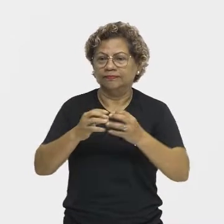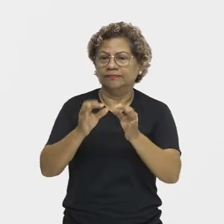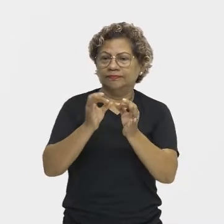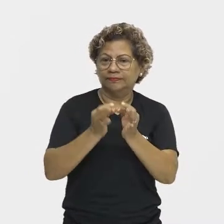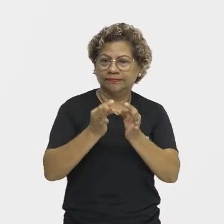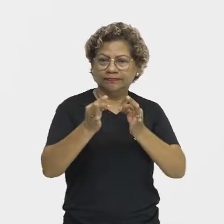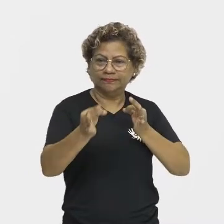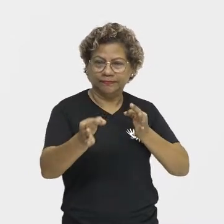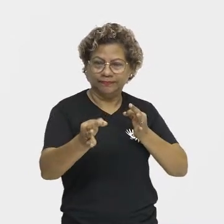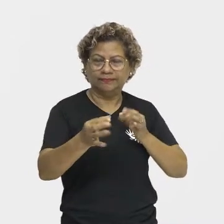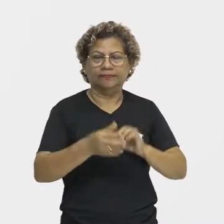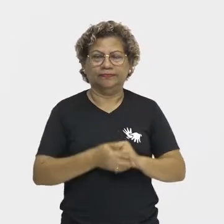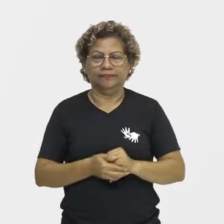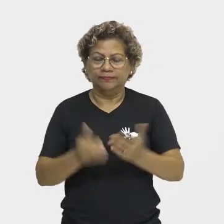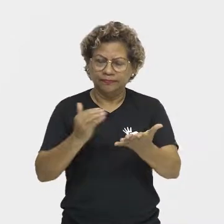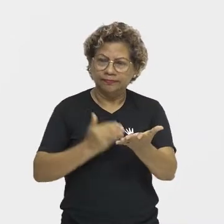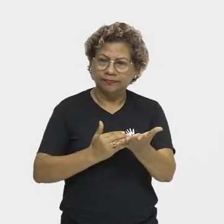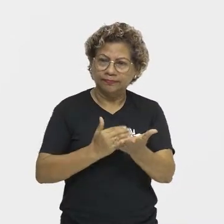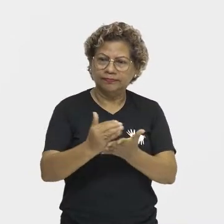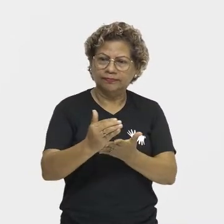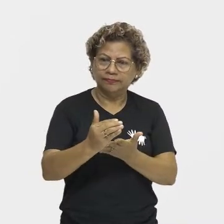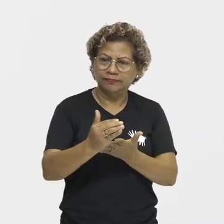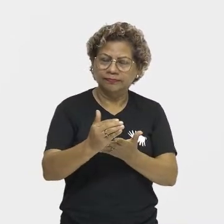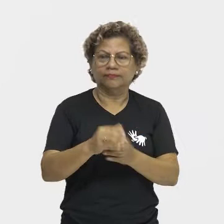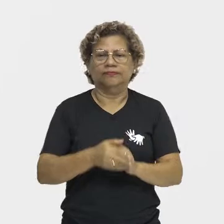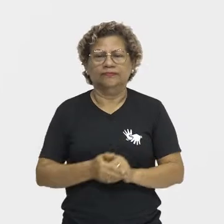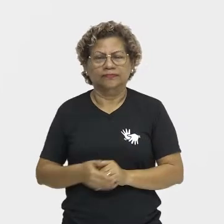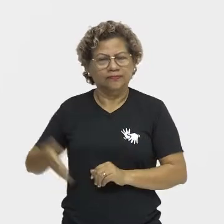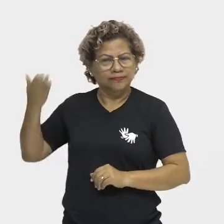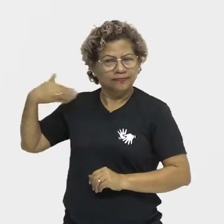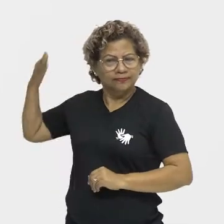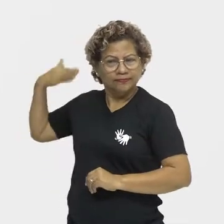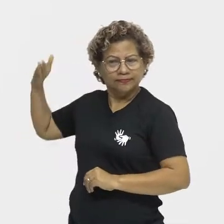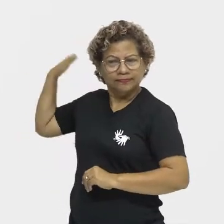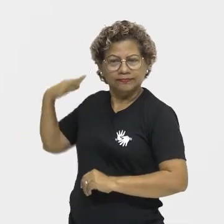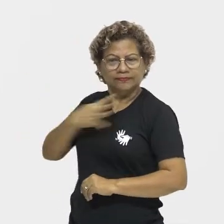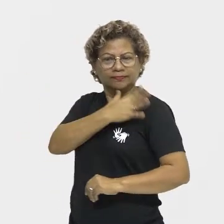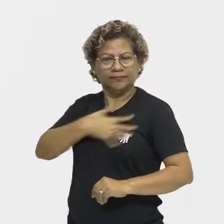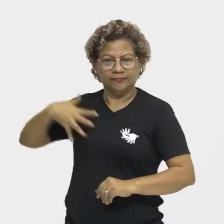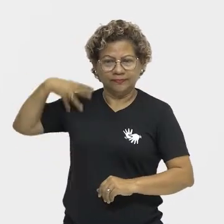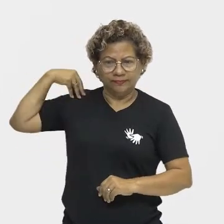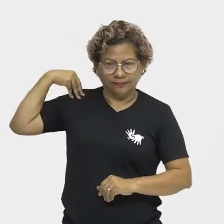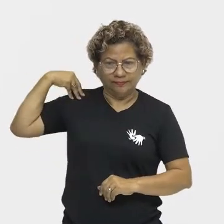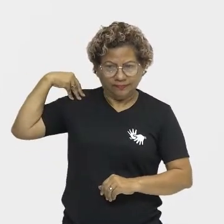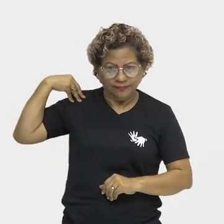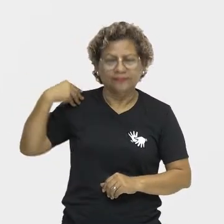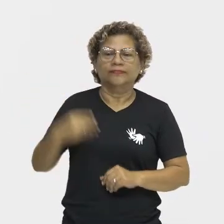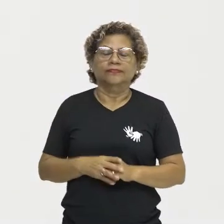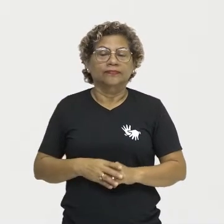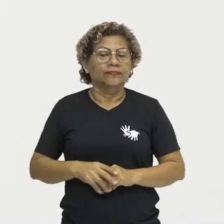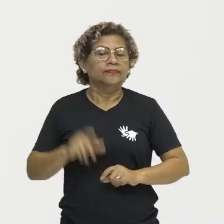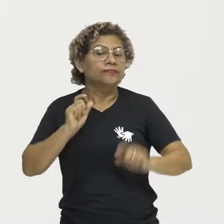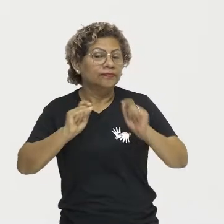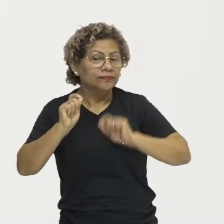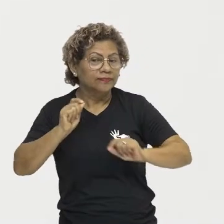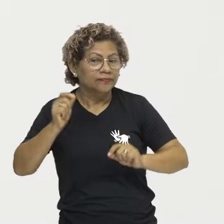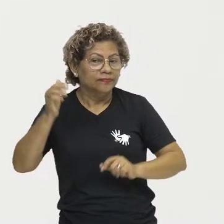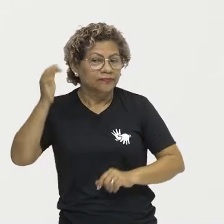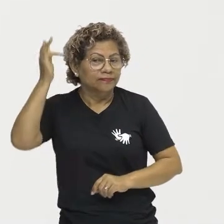dinâmica começou lá na época de Aristóteles, né, um filósofo grego que